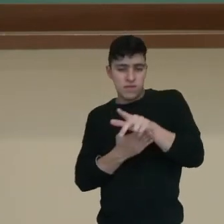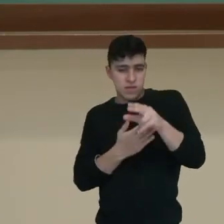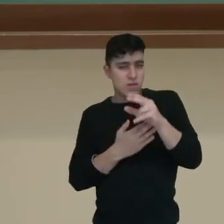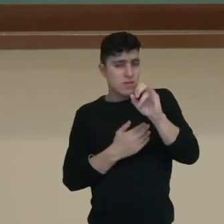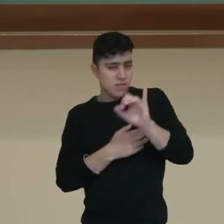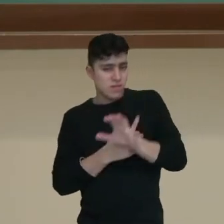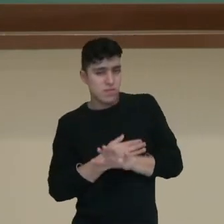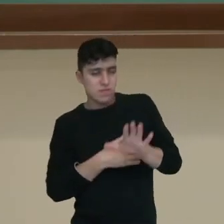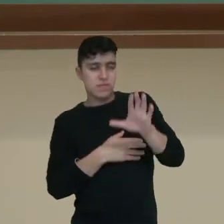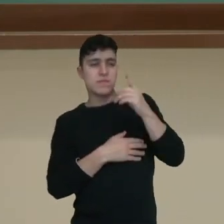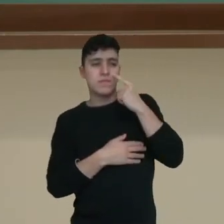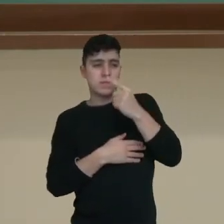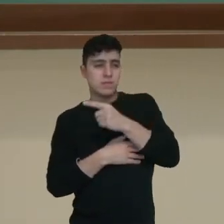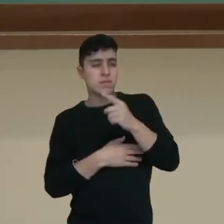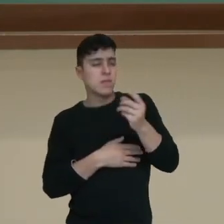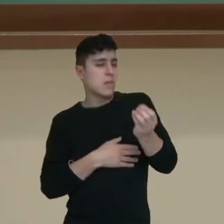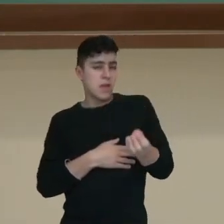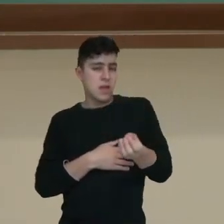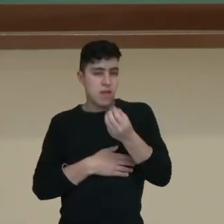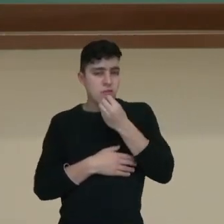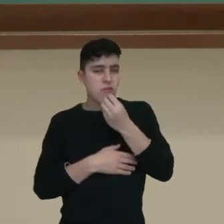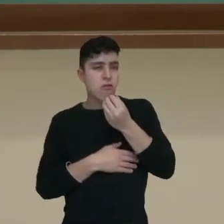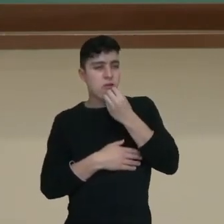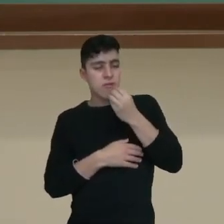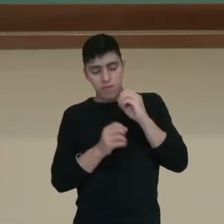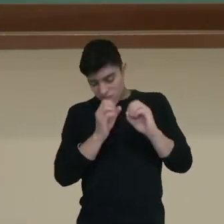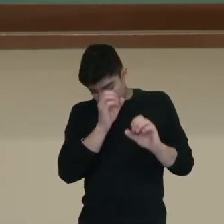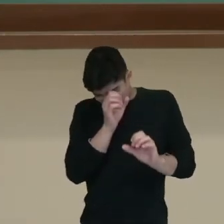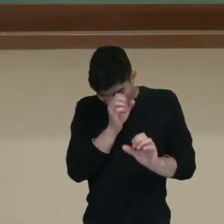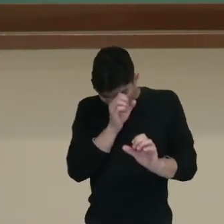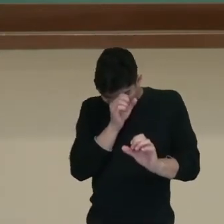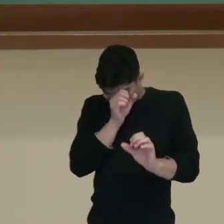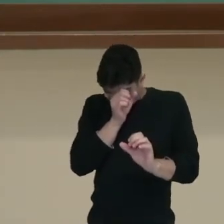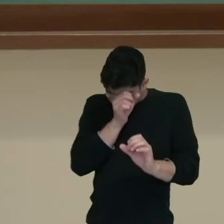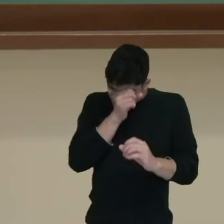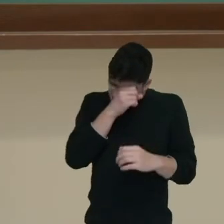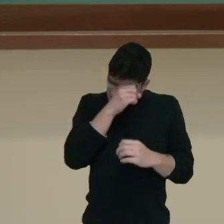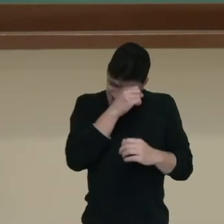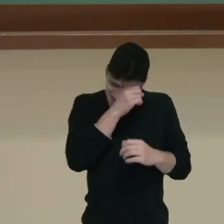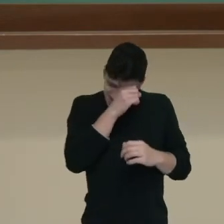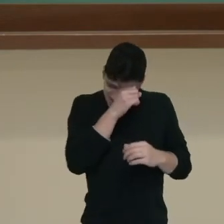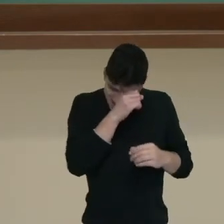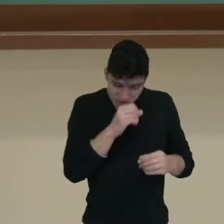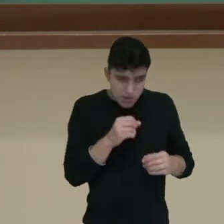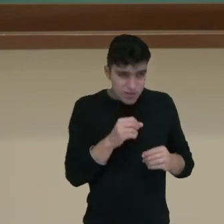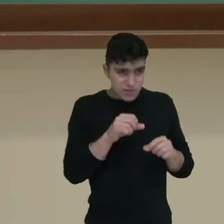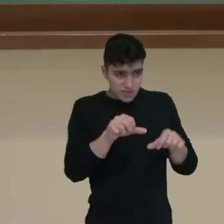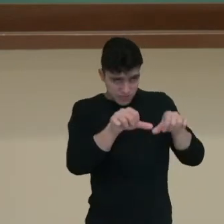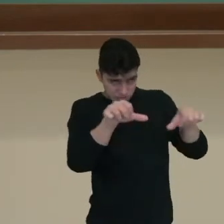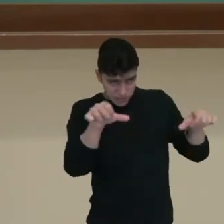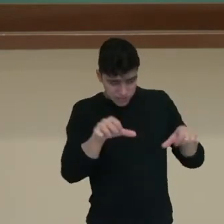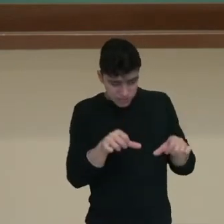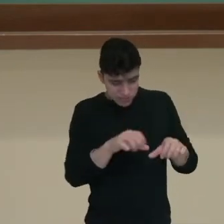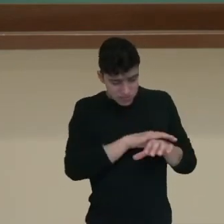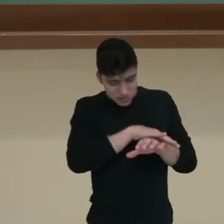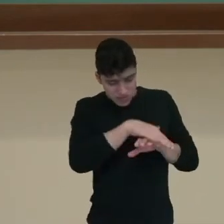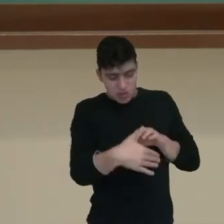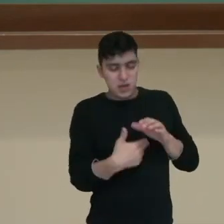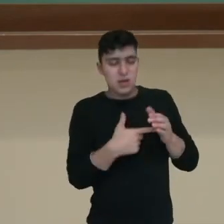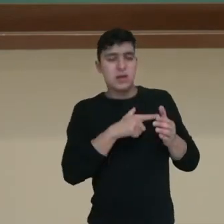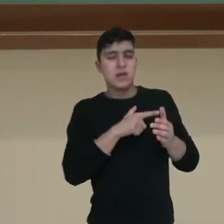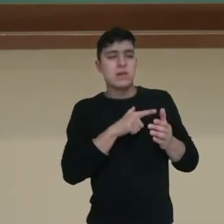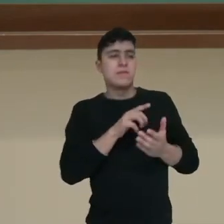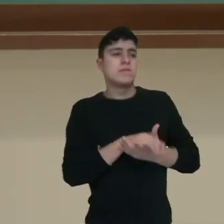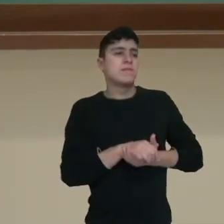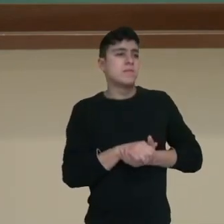os foraminíferos, logicamente vistas em microscópio, o formato dessa carapaça que eles formam,